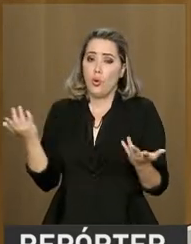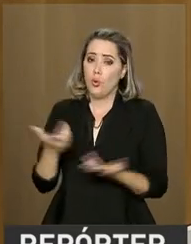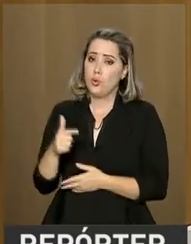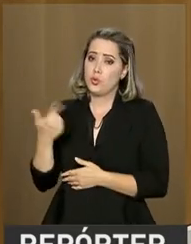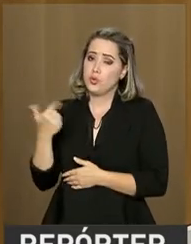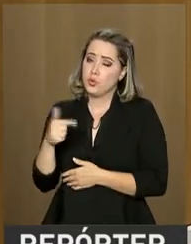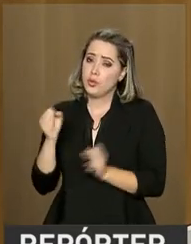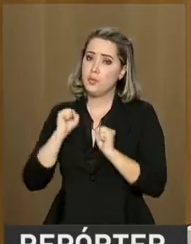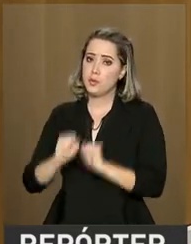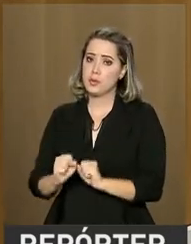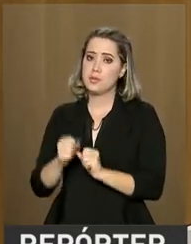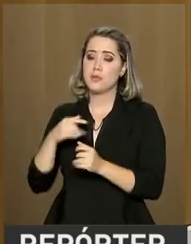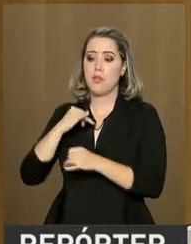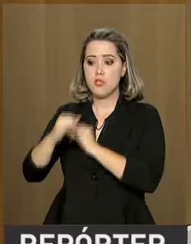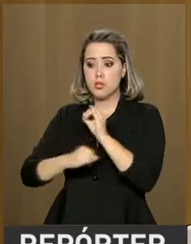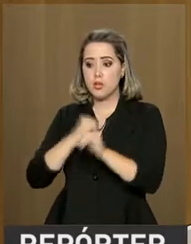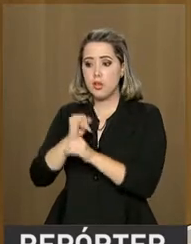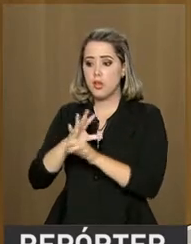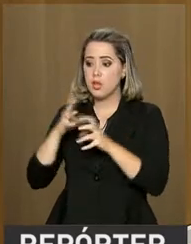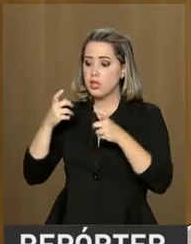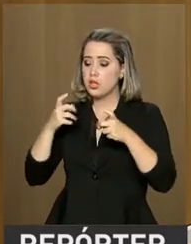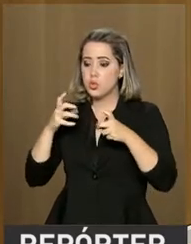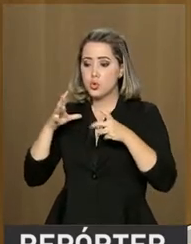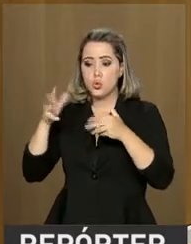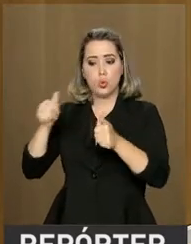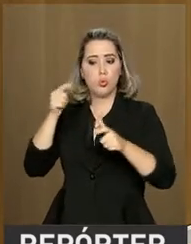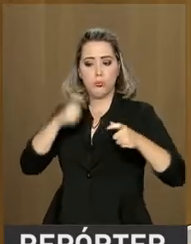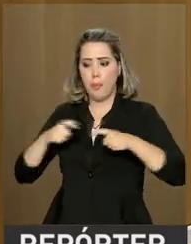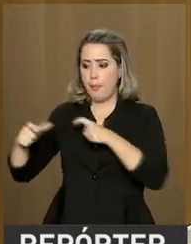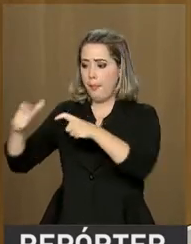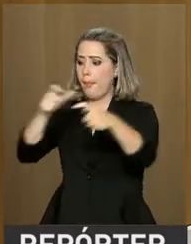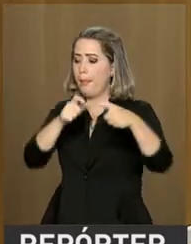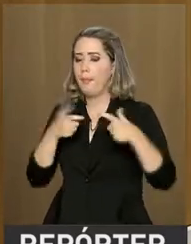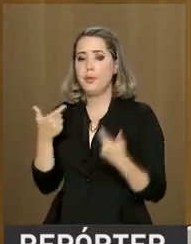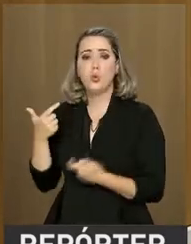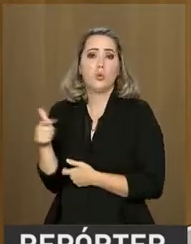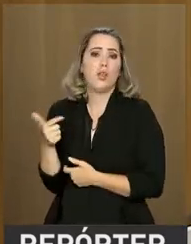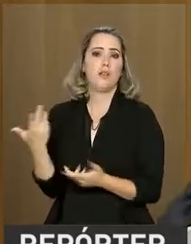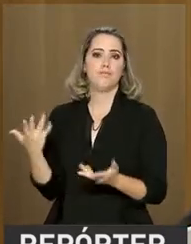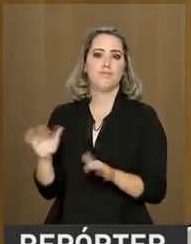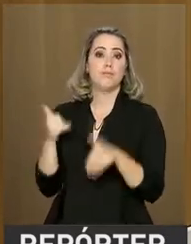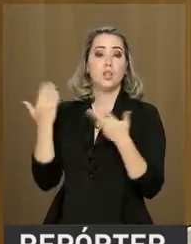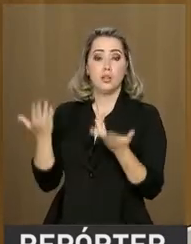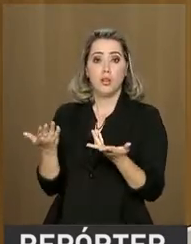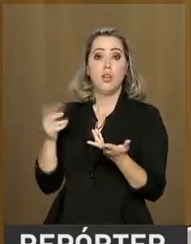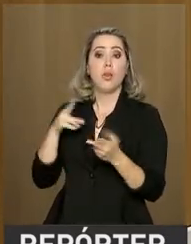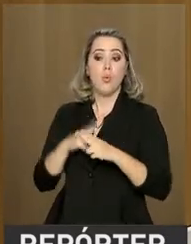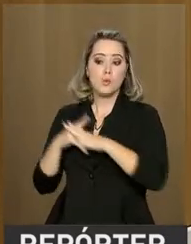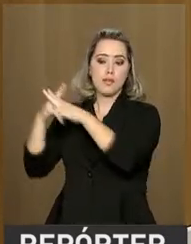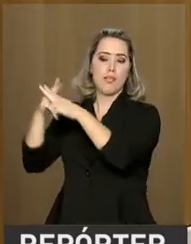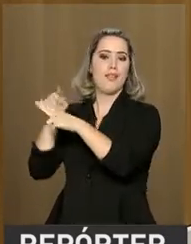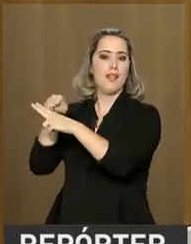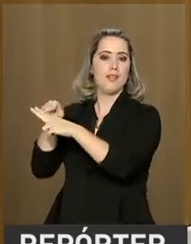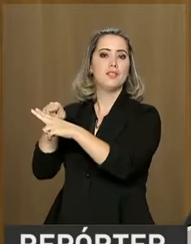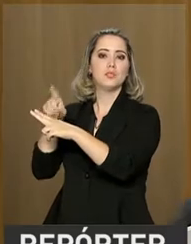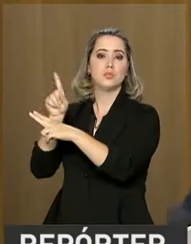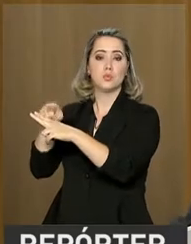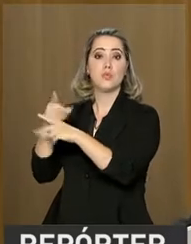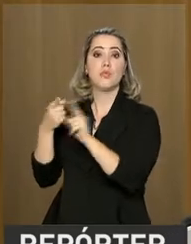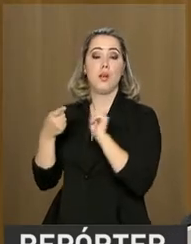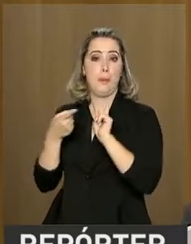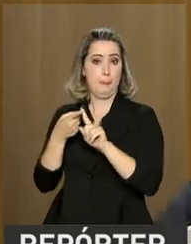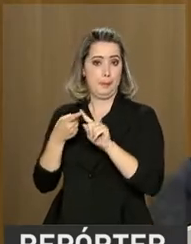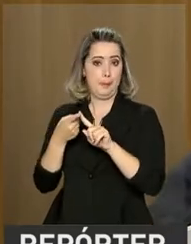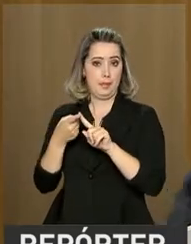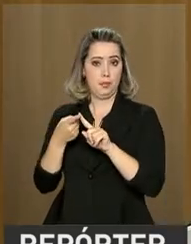levar banda larga à internet em todos os cantos do país qual portanto é a vantagem do satélite primeiro ele é brasileiro